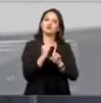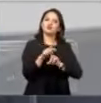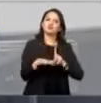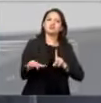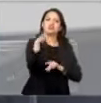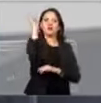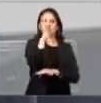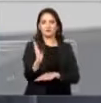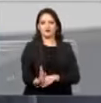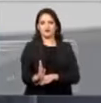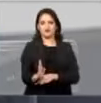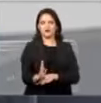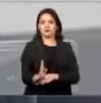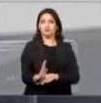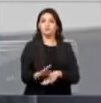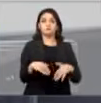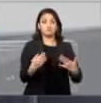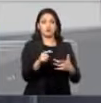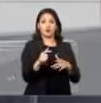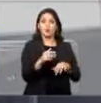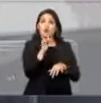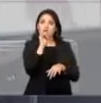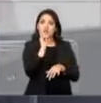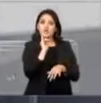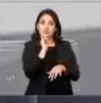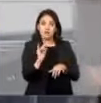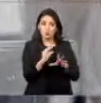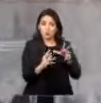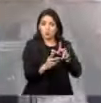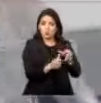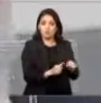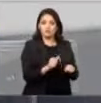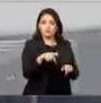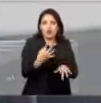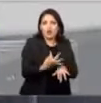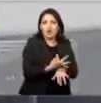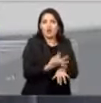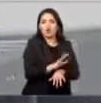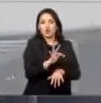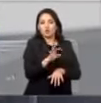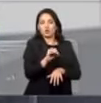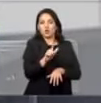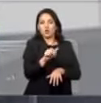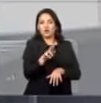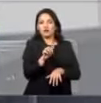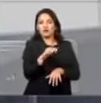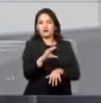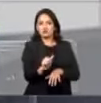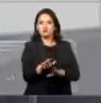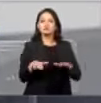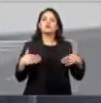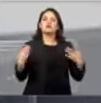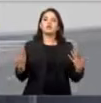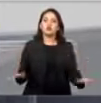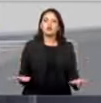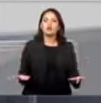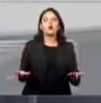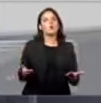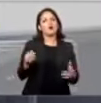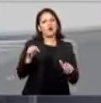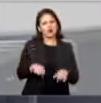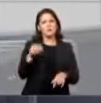a tolerância. Nessa linha, a indústria audiovisual brasileira precisa continuar sua trajetória plural de crescimento